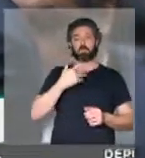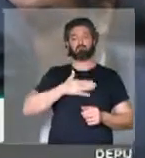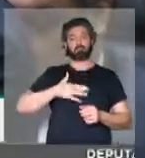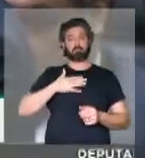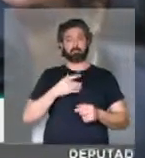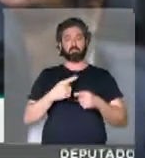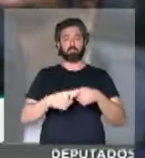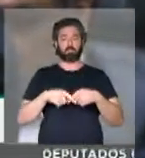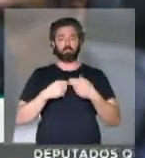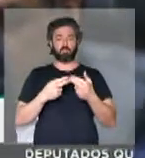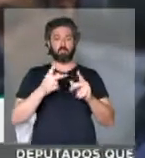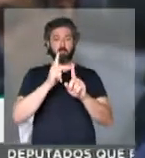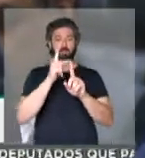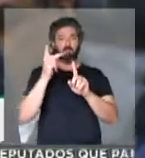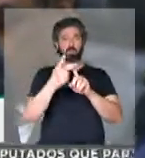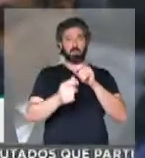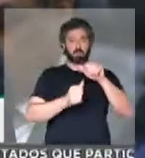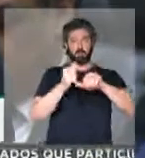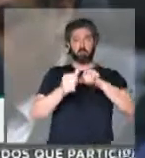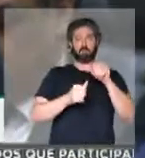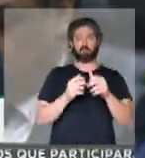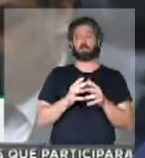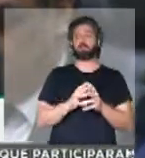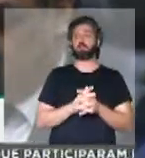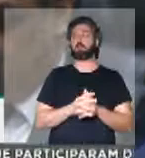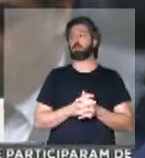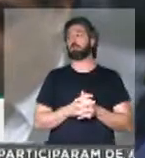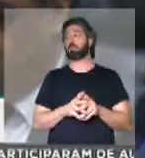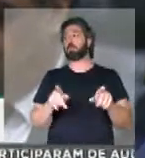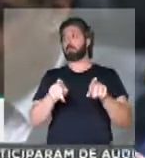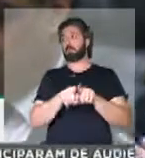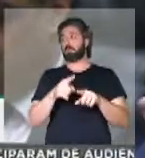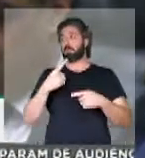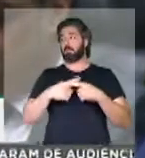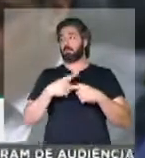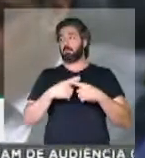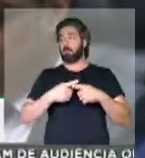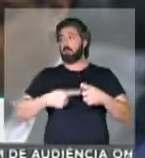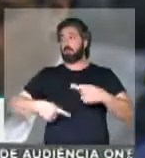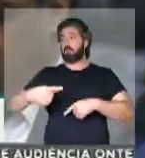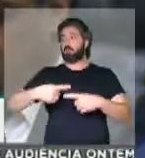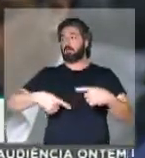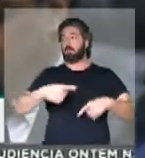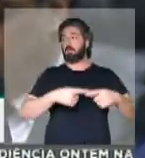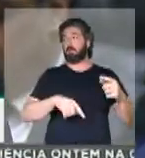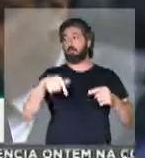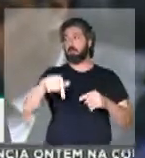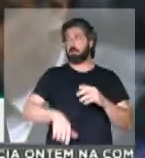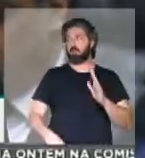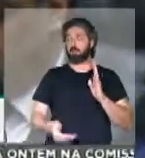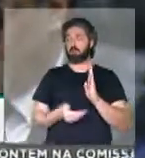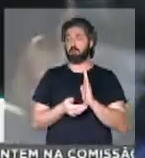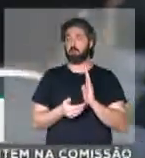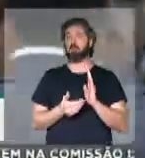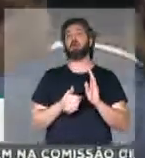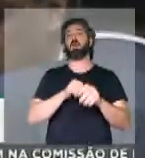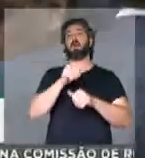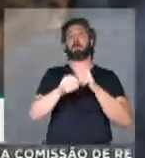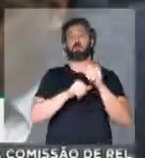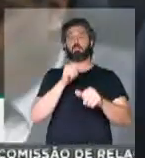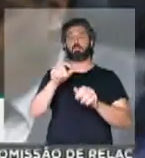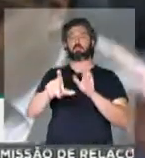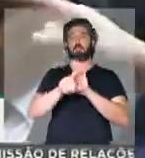com relação à reforma da Previdência e também porque tramita nesta casa a